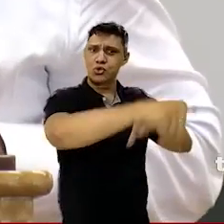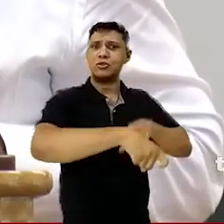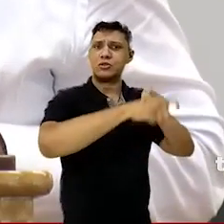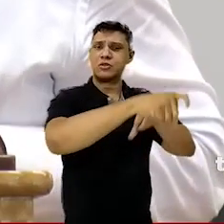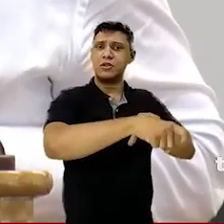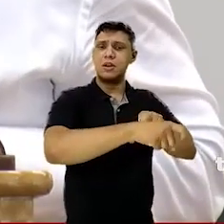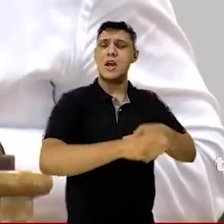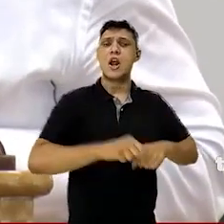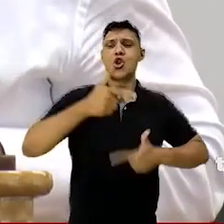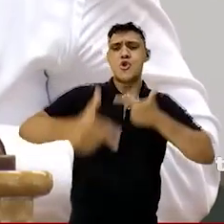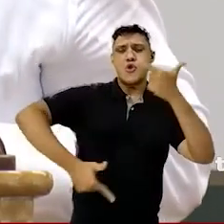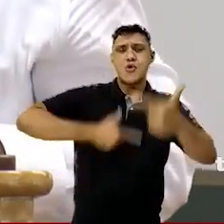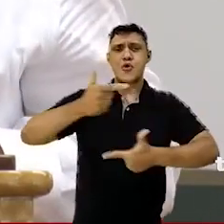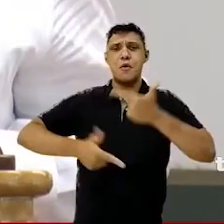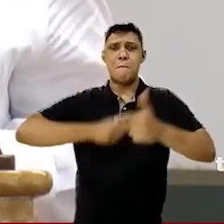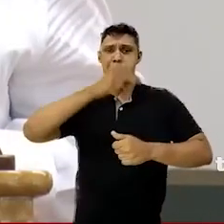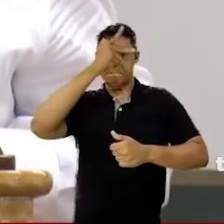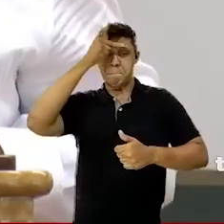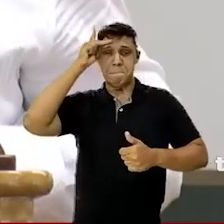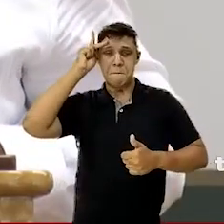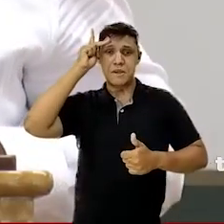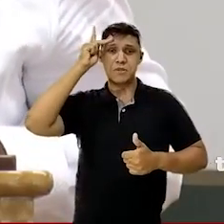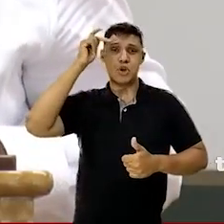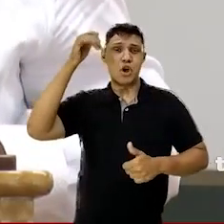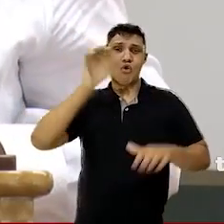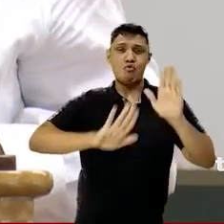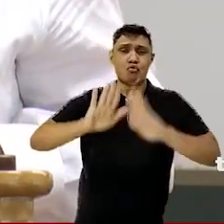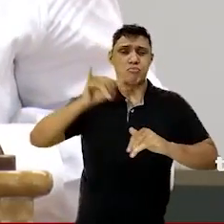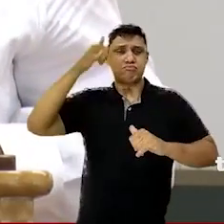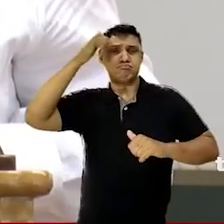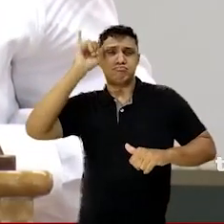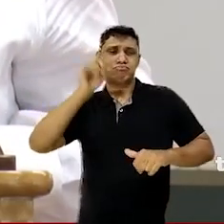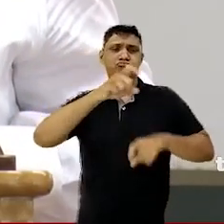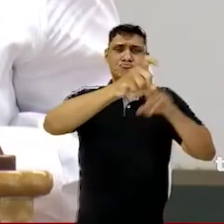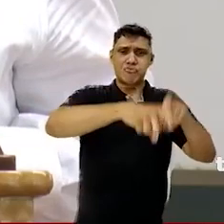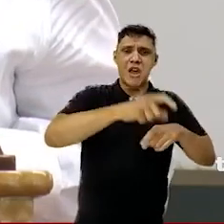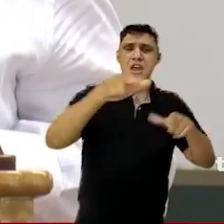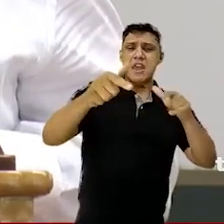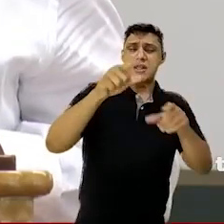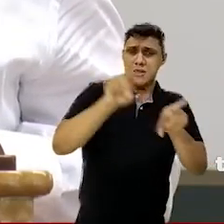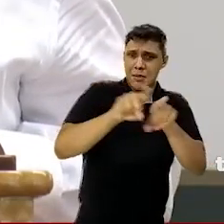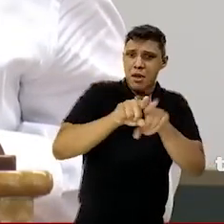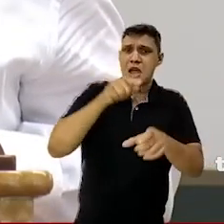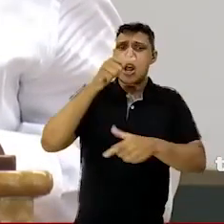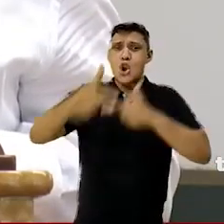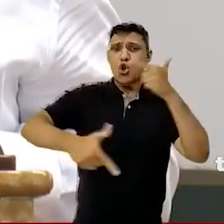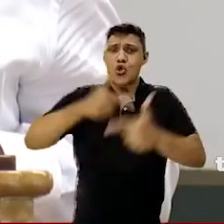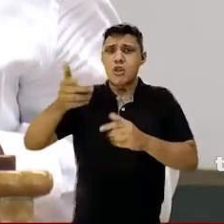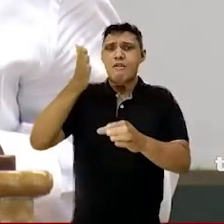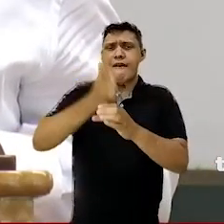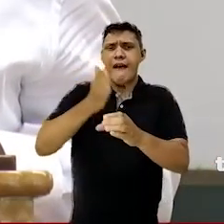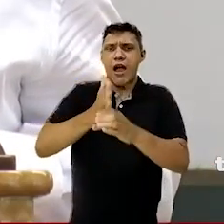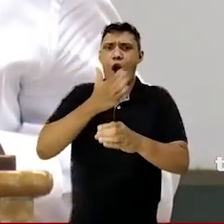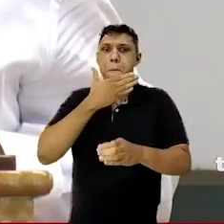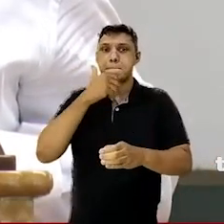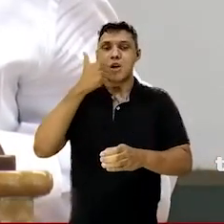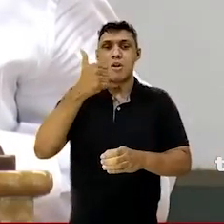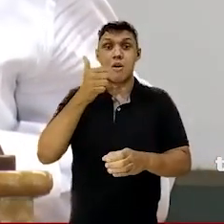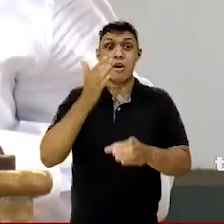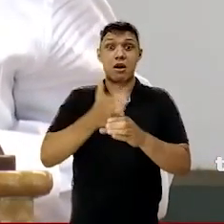lutando pelo uma Caicó melhor. Caicó surgiu numa prece do vaqueiro no Poço de